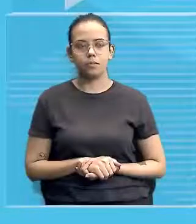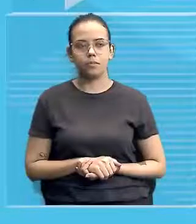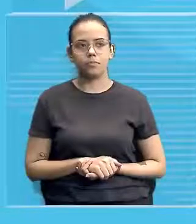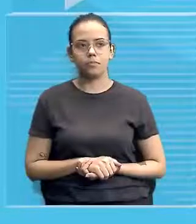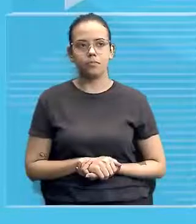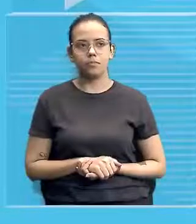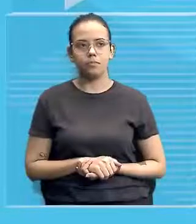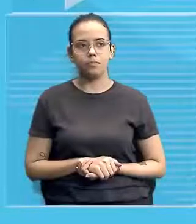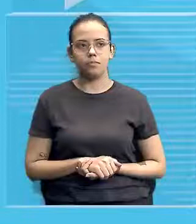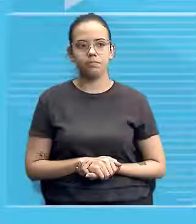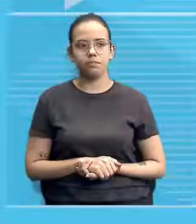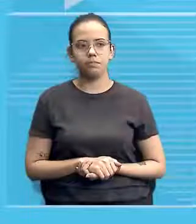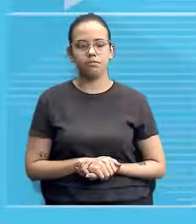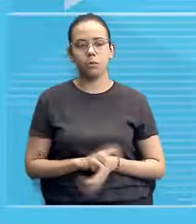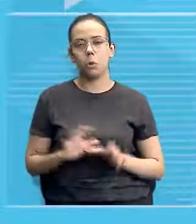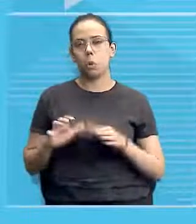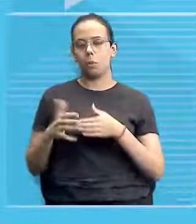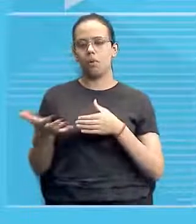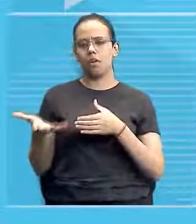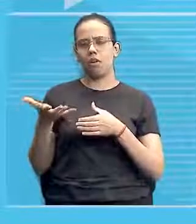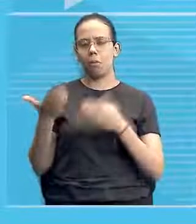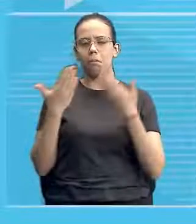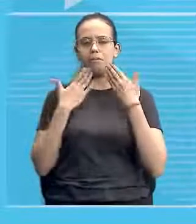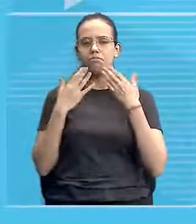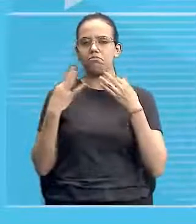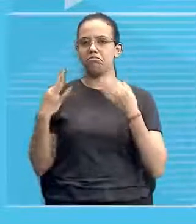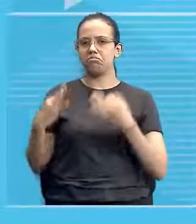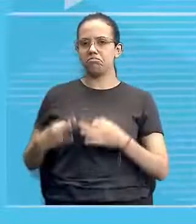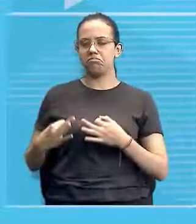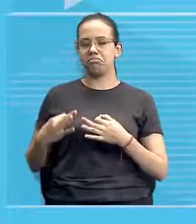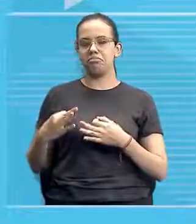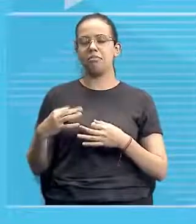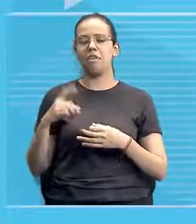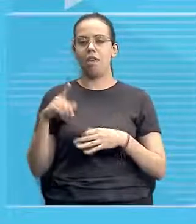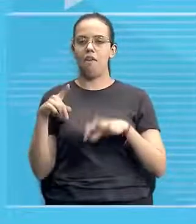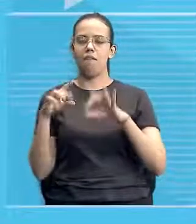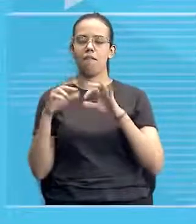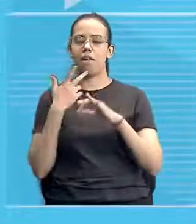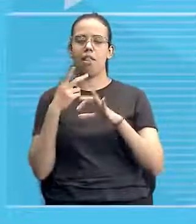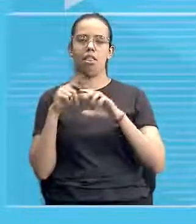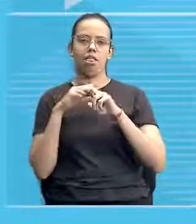quer ser certinha, é a família,